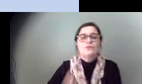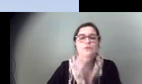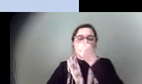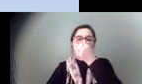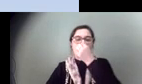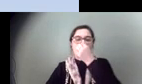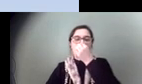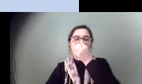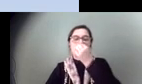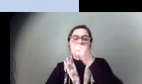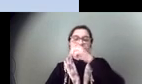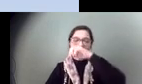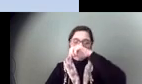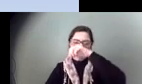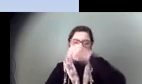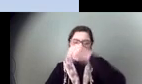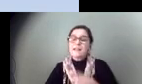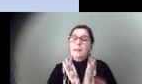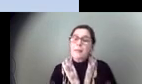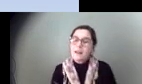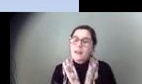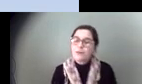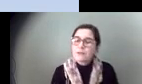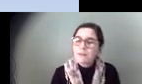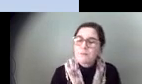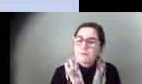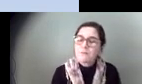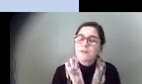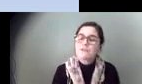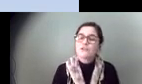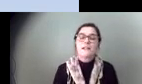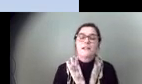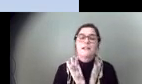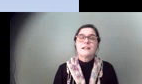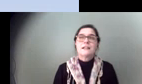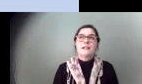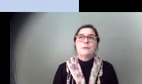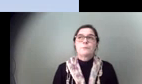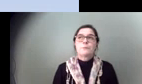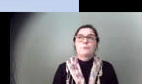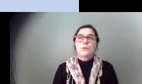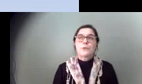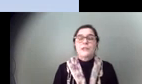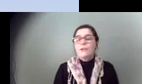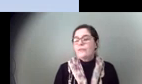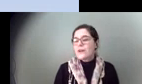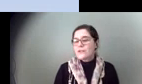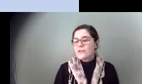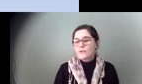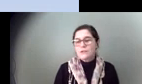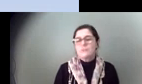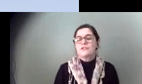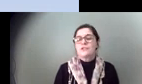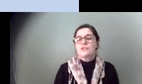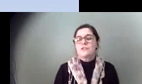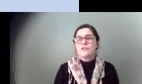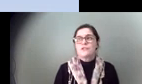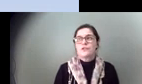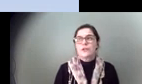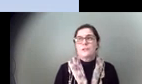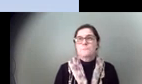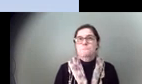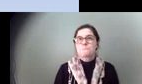muito difícil. E por isso que a gente precisa estar aberto também, né? Assim, olha, porque não é fácil também a